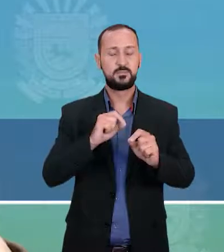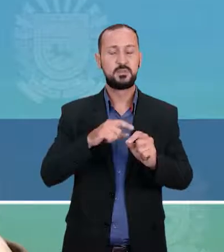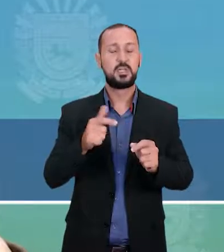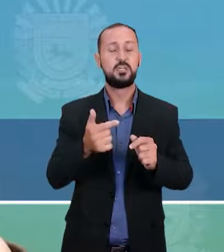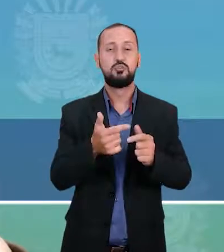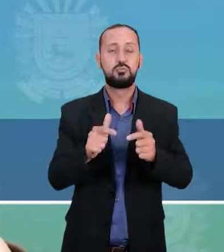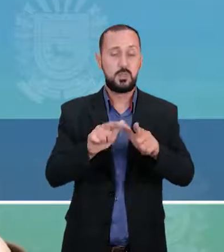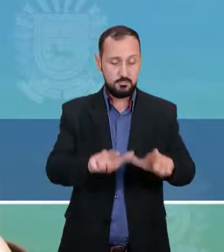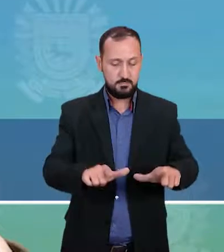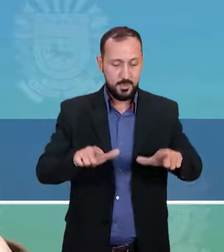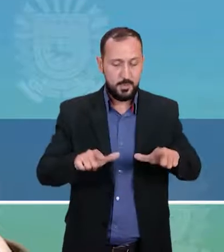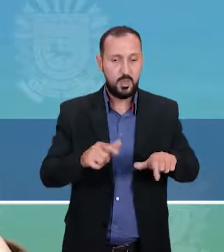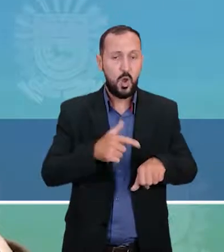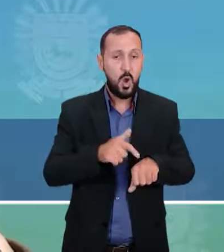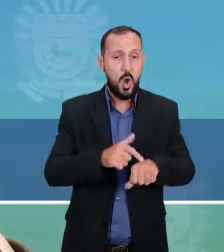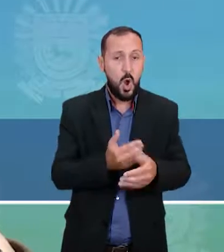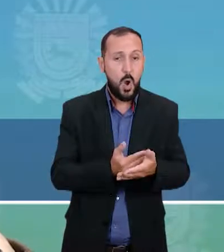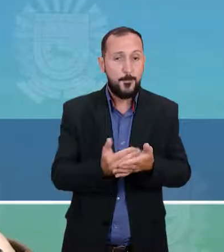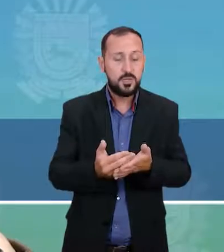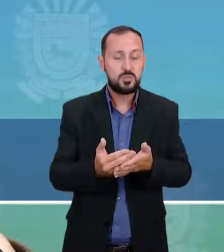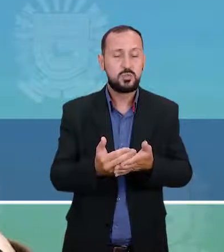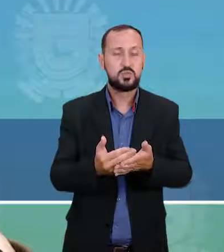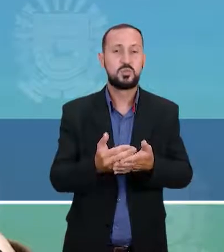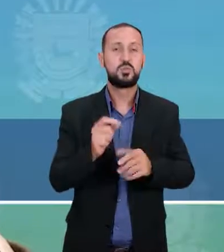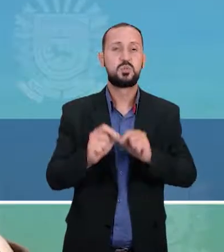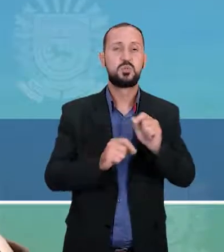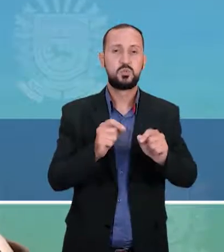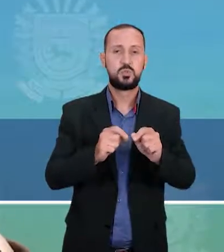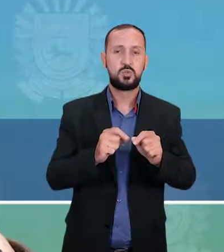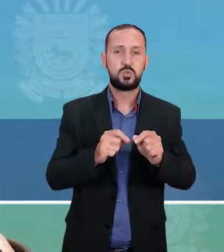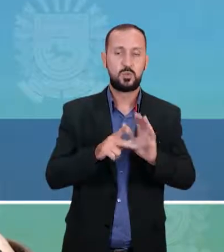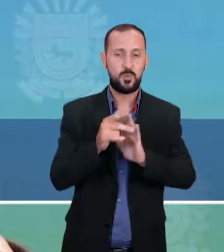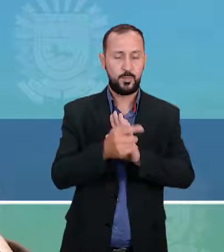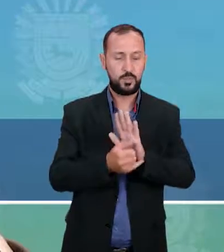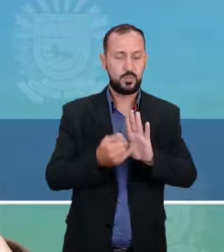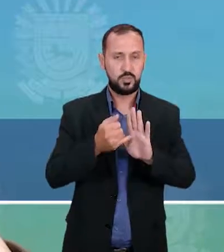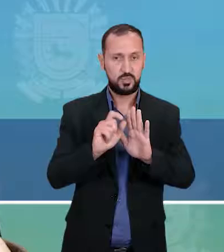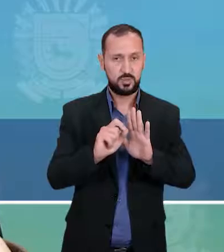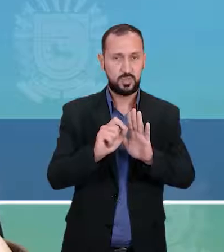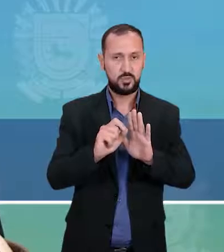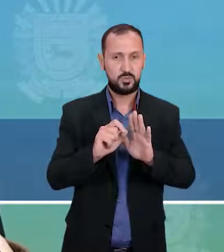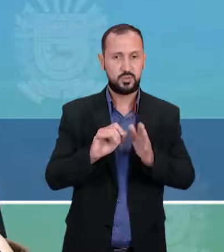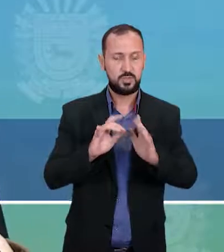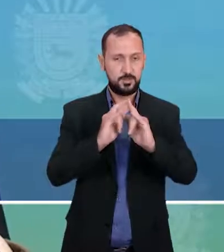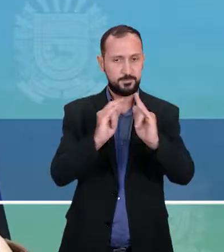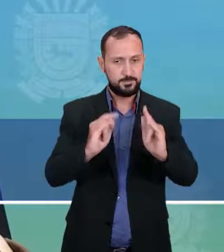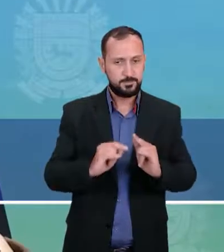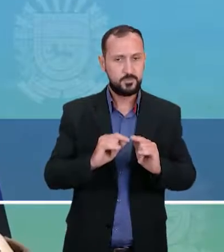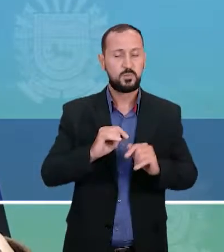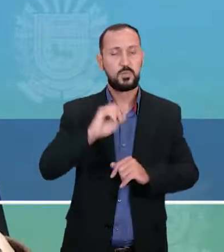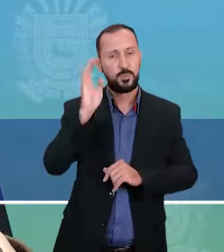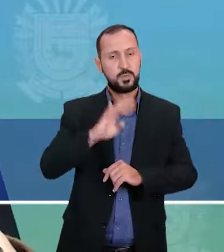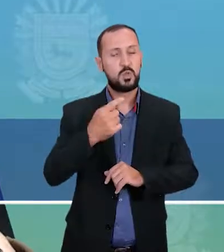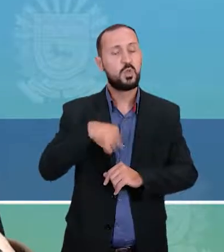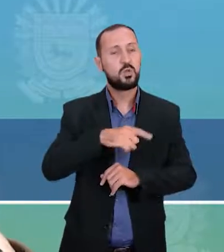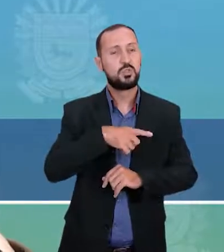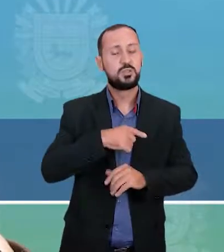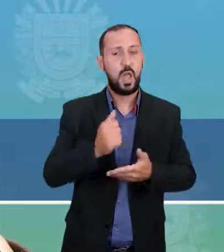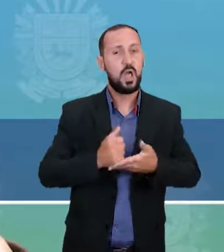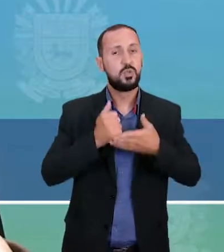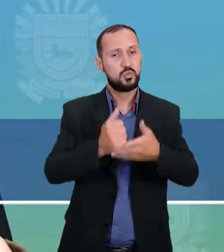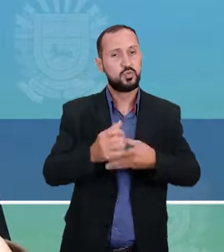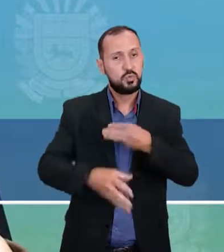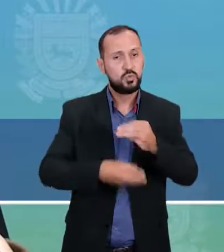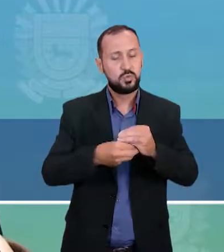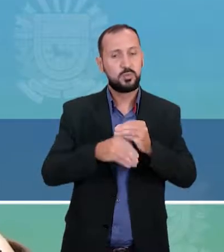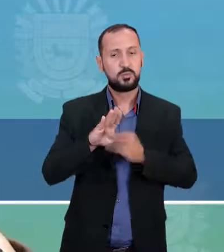sem título desde quando começou o programa de assentamento no Brasil. Então, é uma coisa que nós estamos